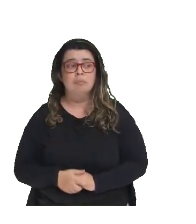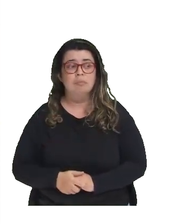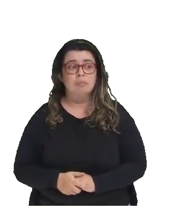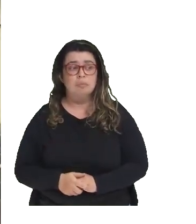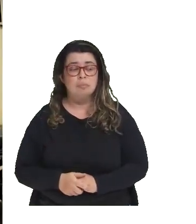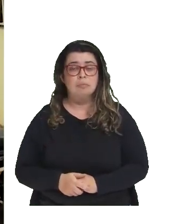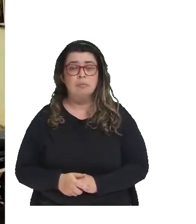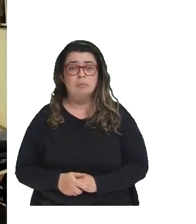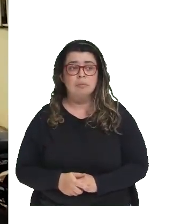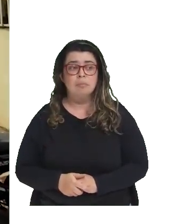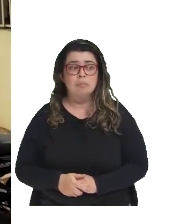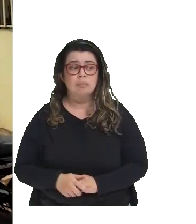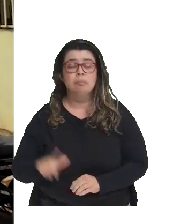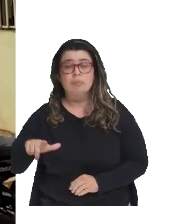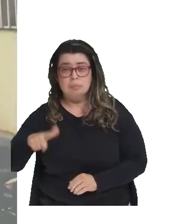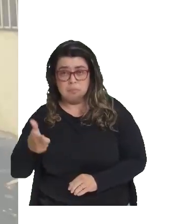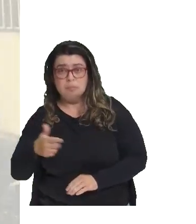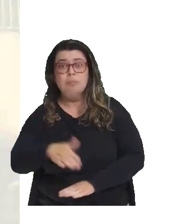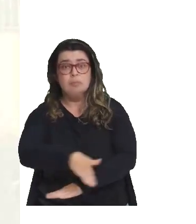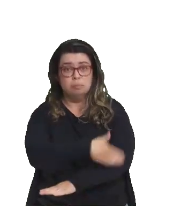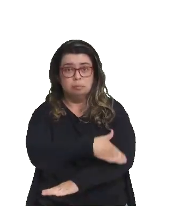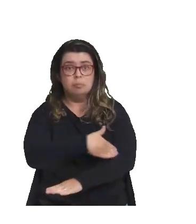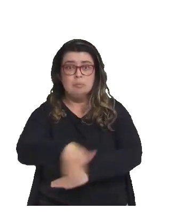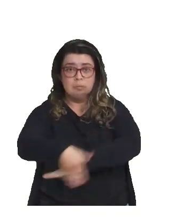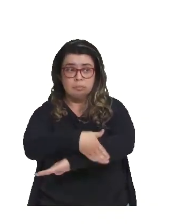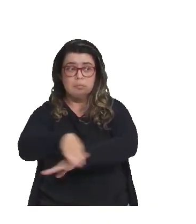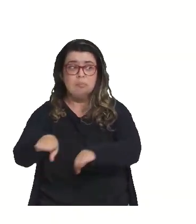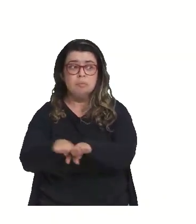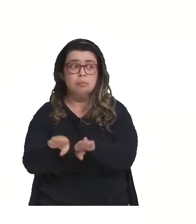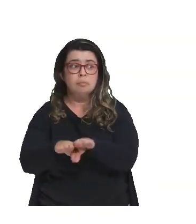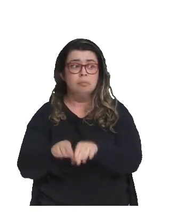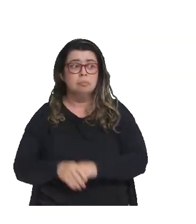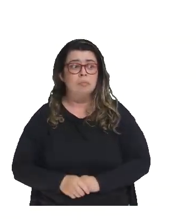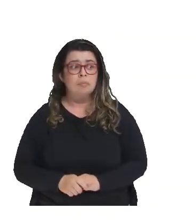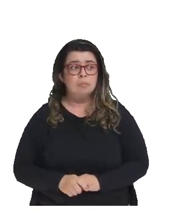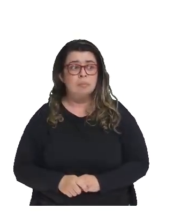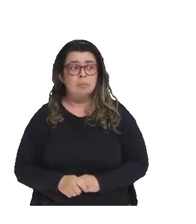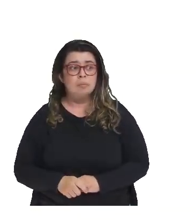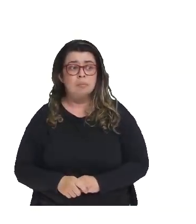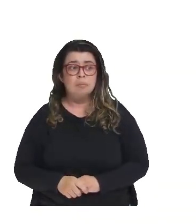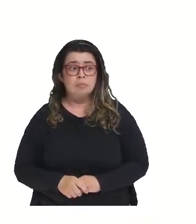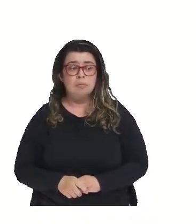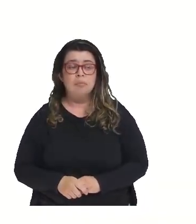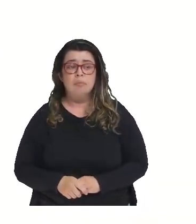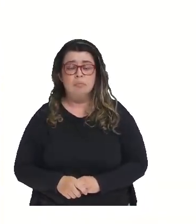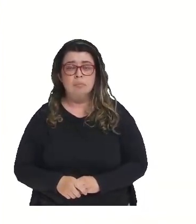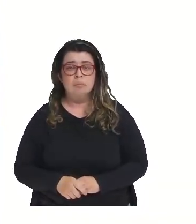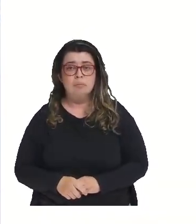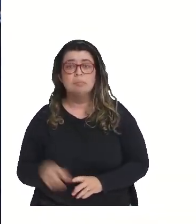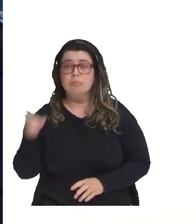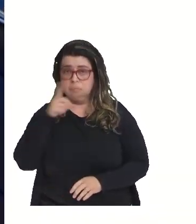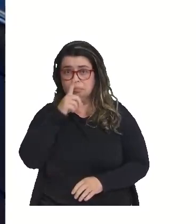escola ali, e do outro lado também, é um trânsito que não tem condições, né?